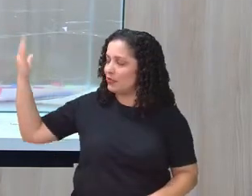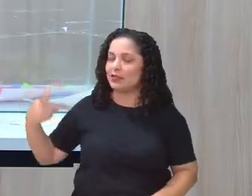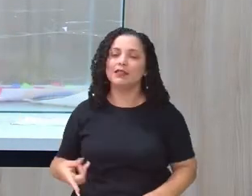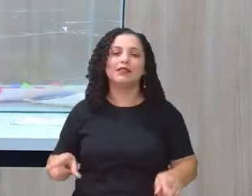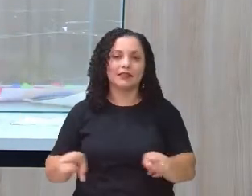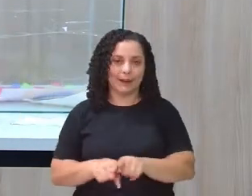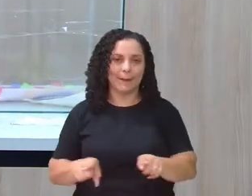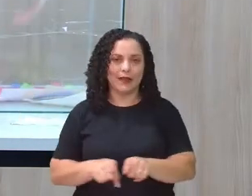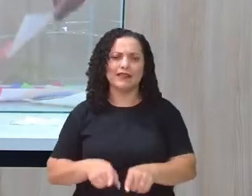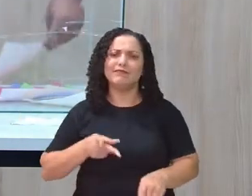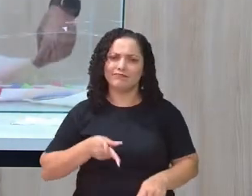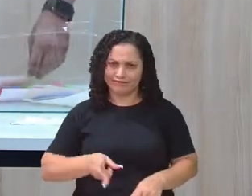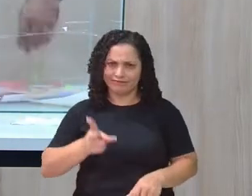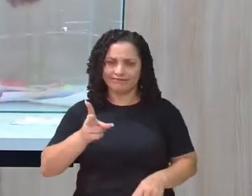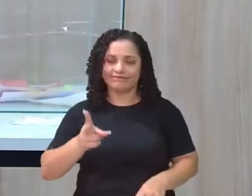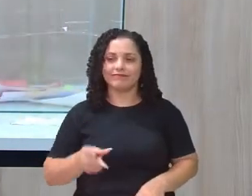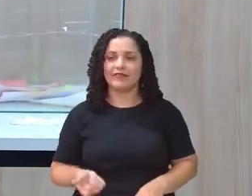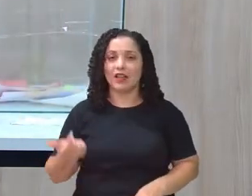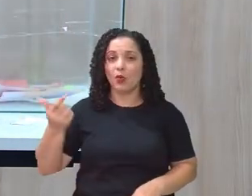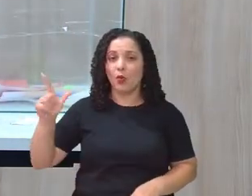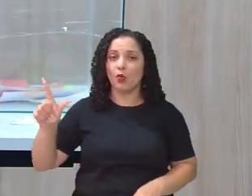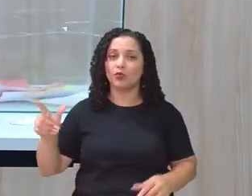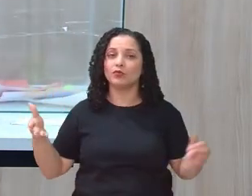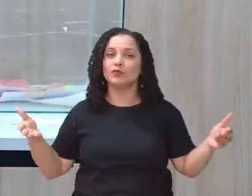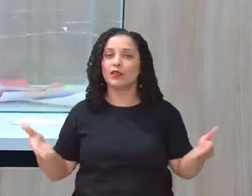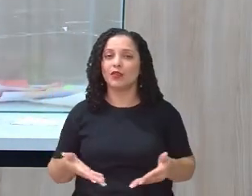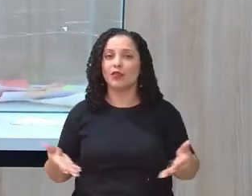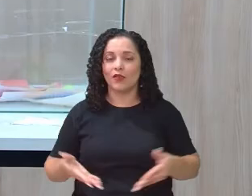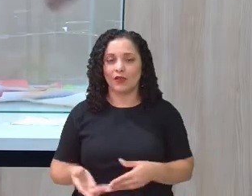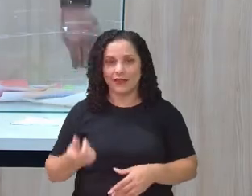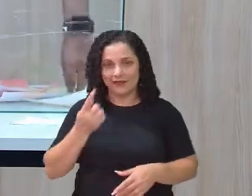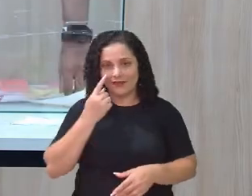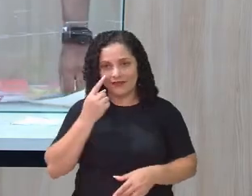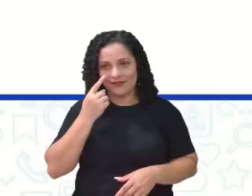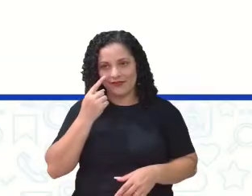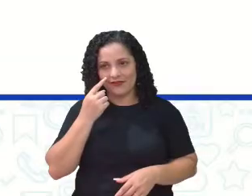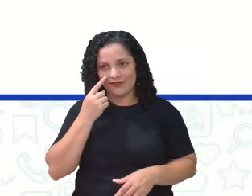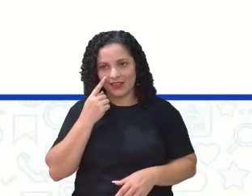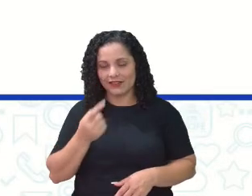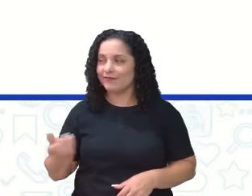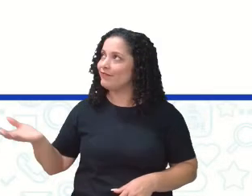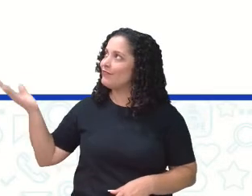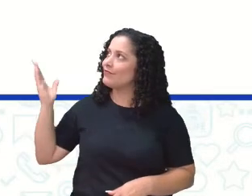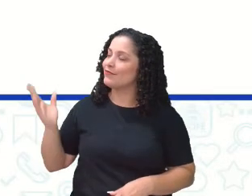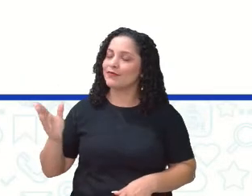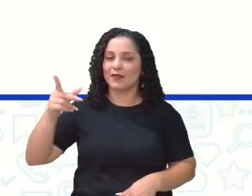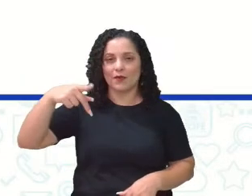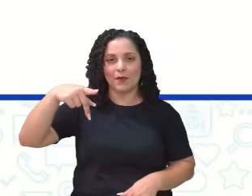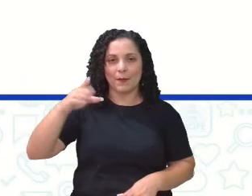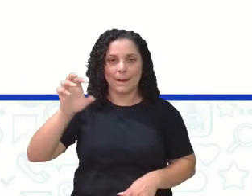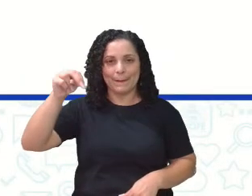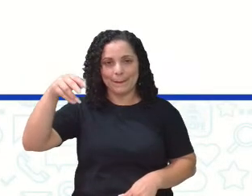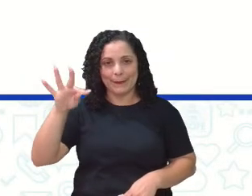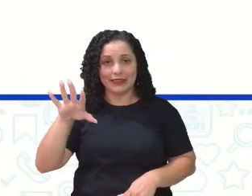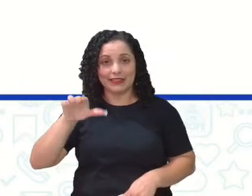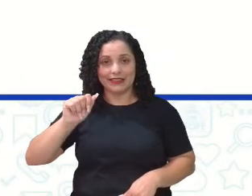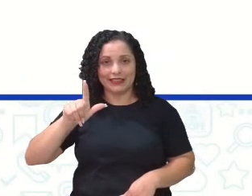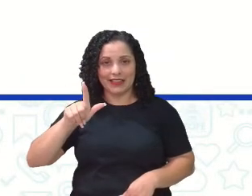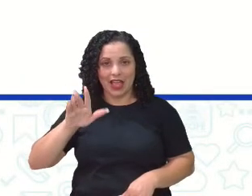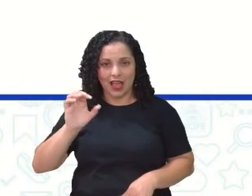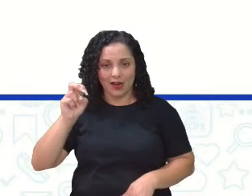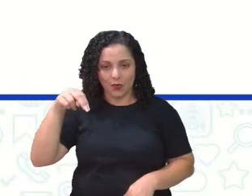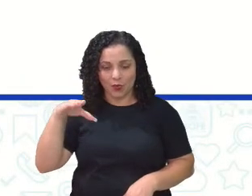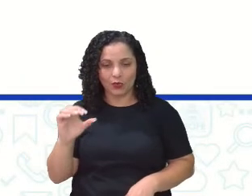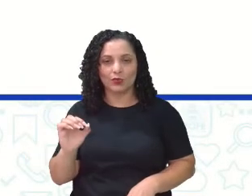regular, certo? A próxima figura que eu preparei aqui para vocês foi um pentágono, tá? Esse pentágono que está aqui